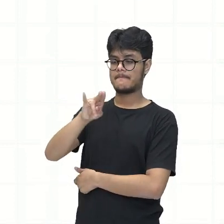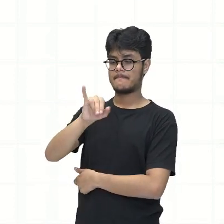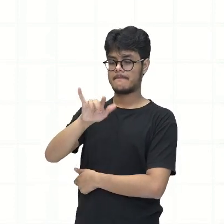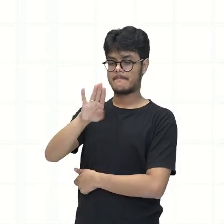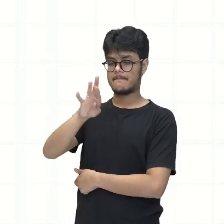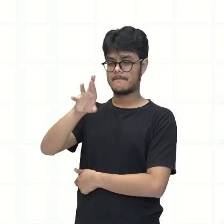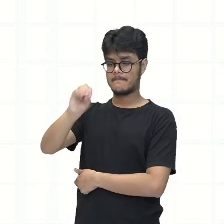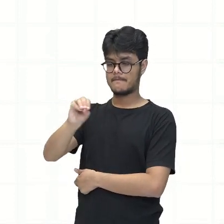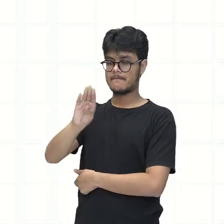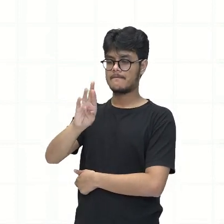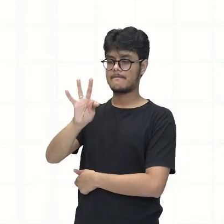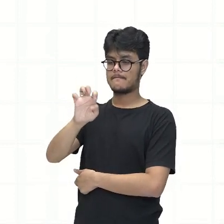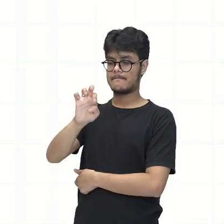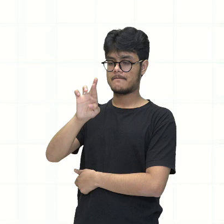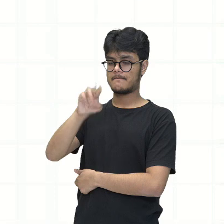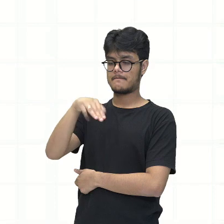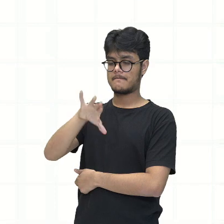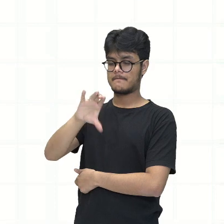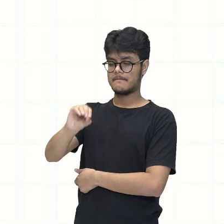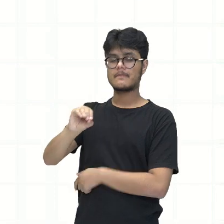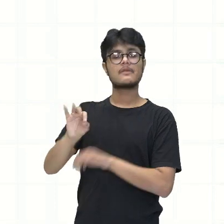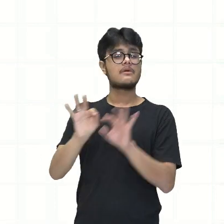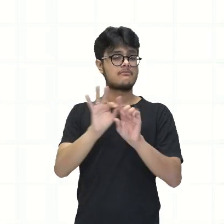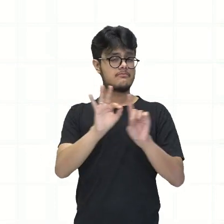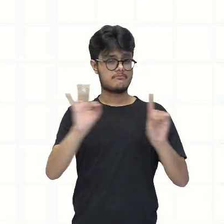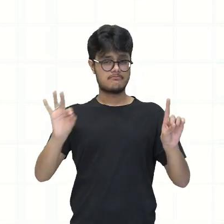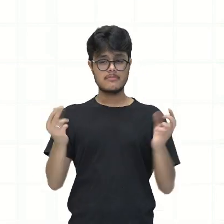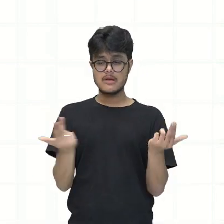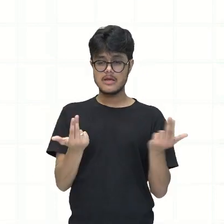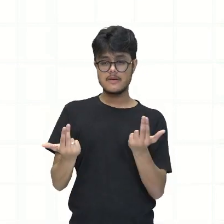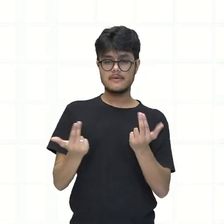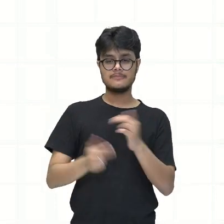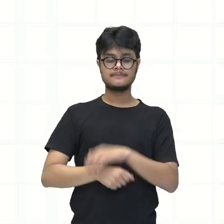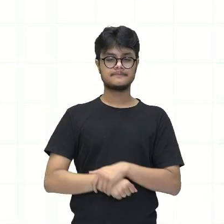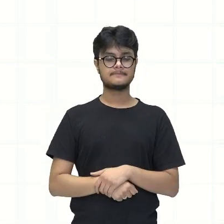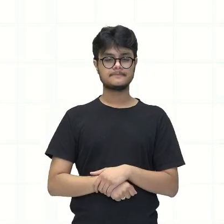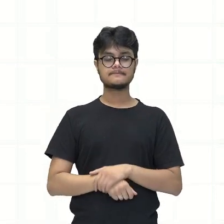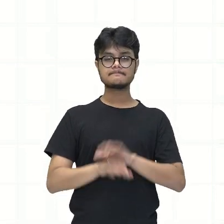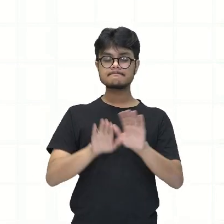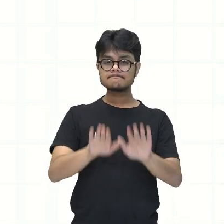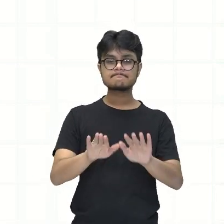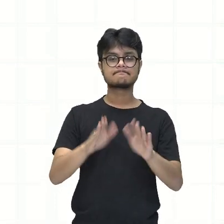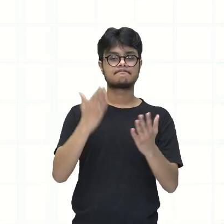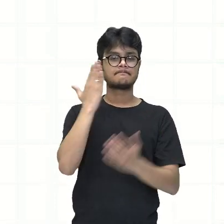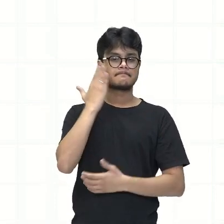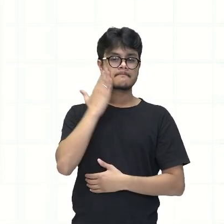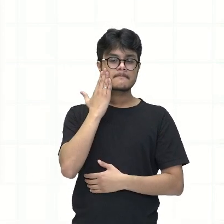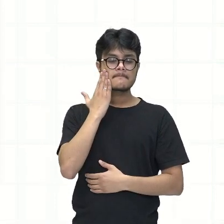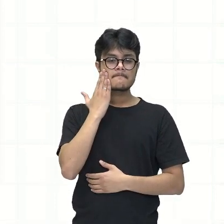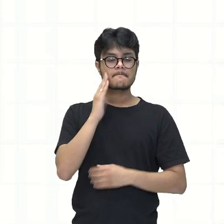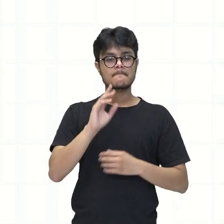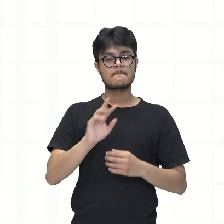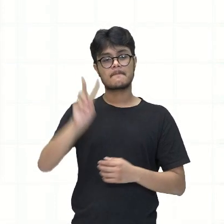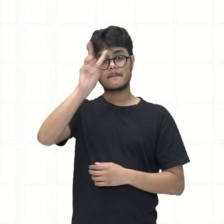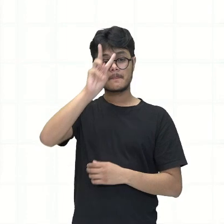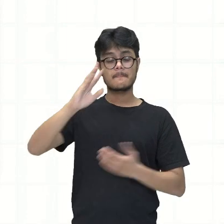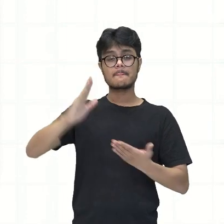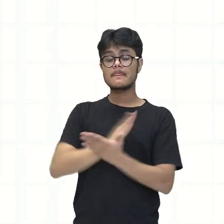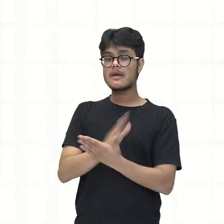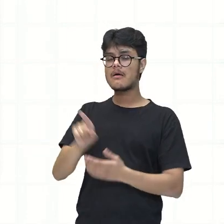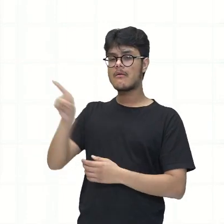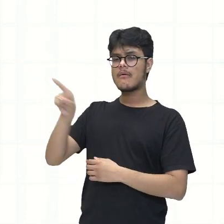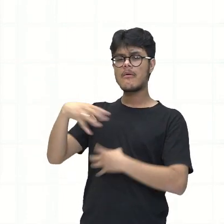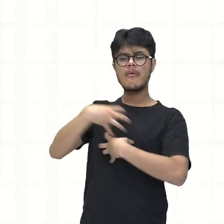se alcançou o equilíbrio térmico, certo? E falar de equilíbrio térmico, a gente lembra também de